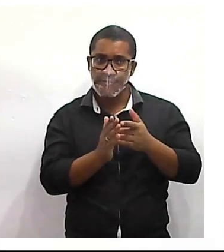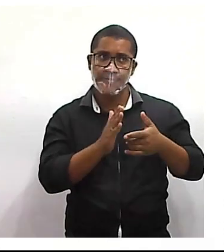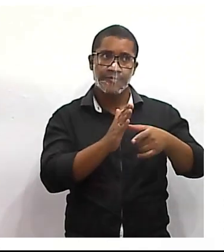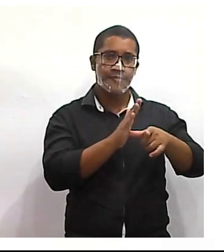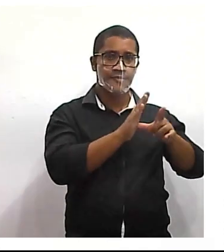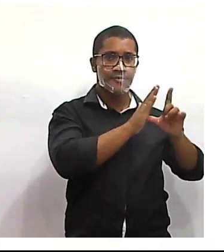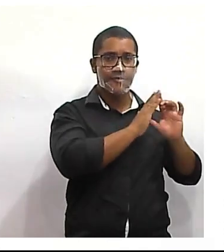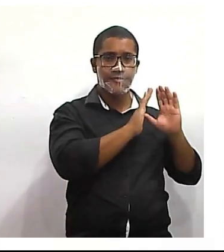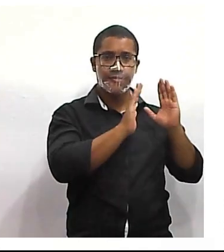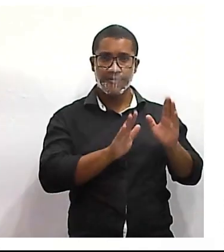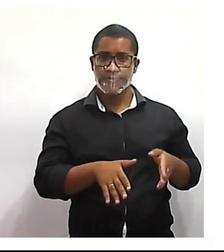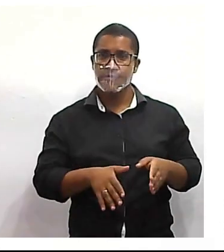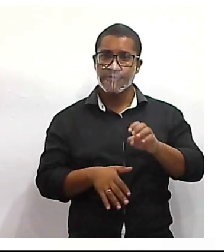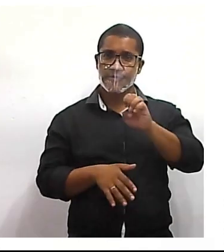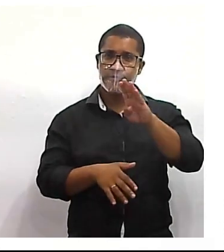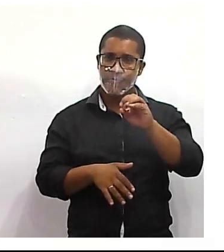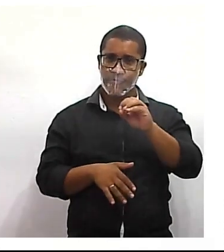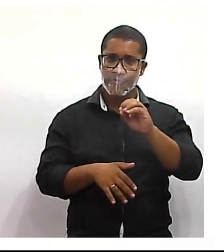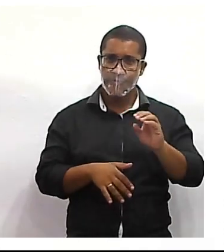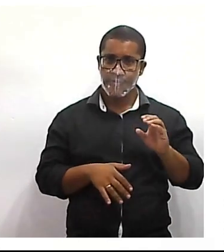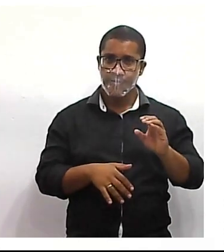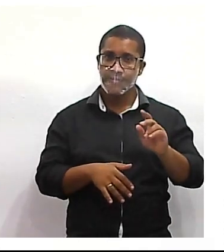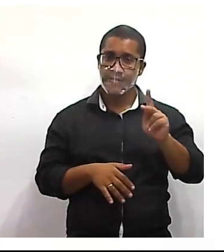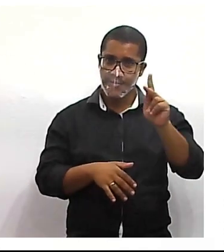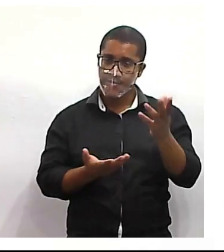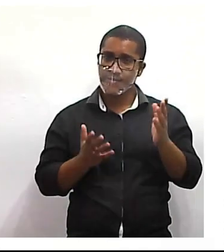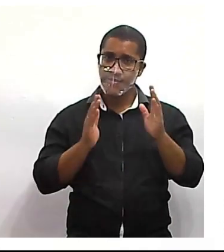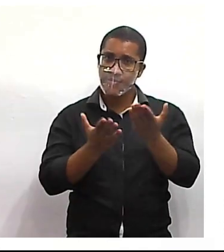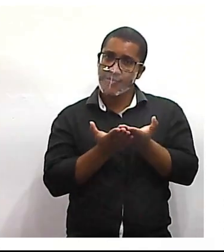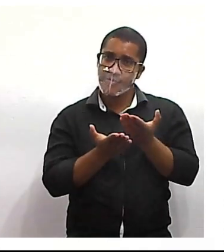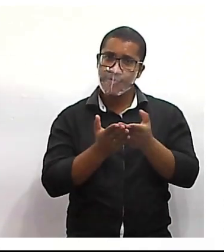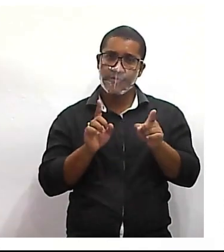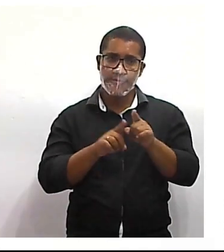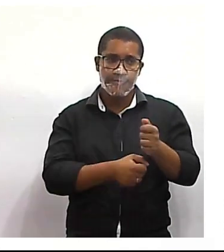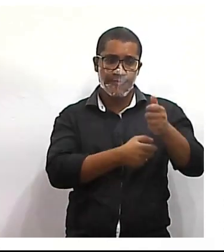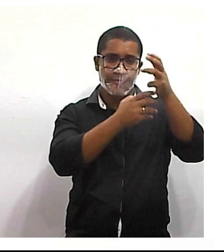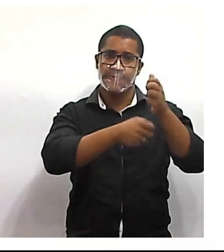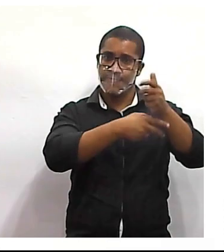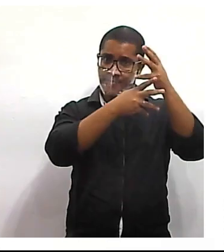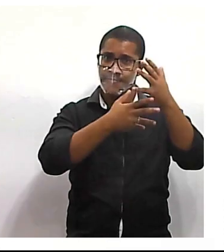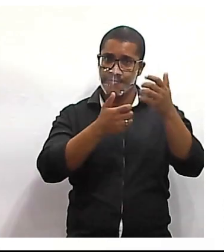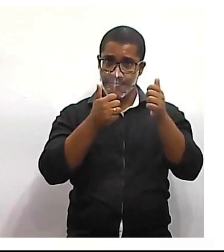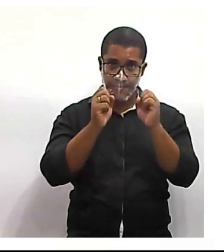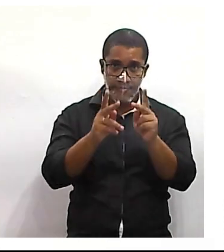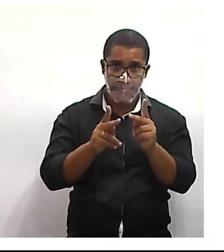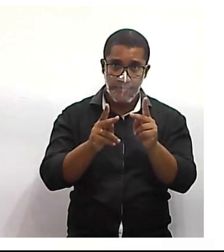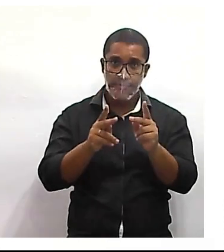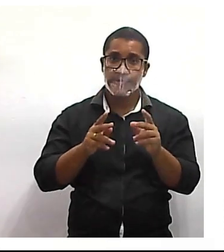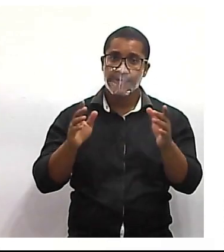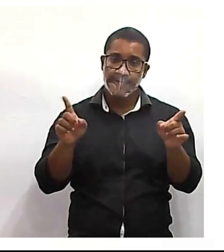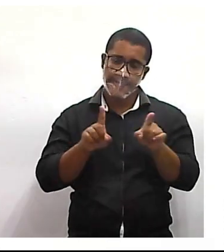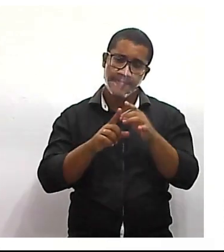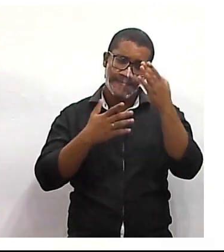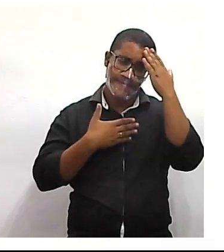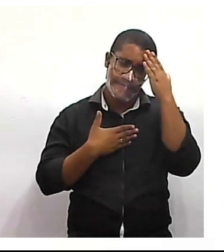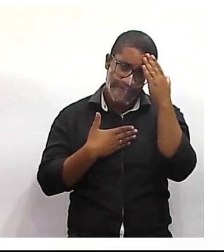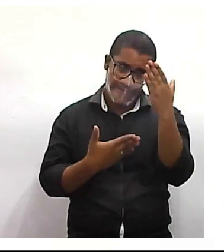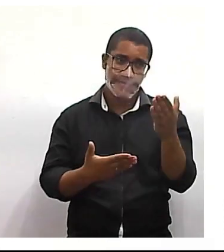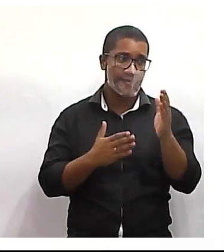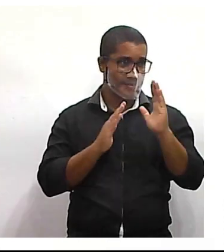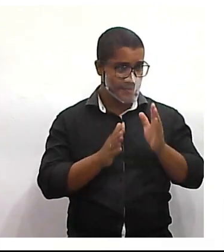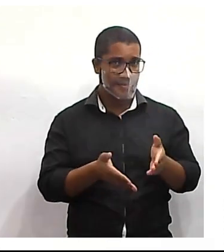nosso e-book e faça aí os comentários aí no chat, tá bom? E agradeço desde já,